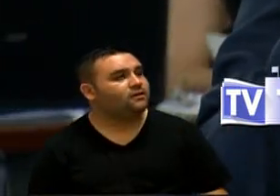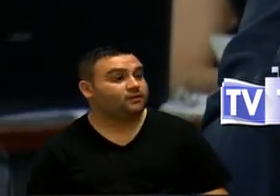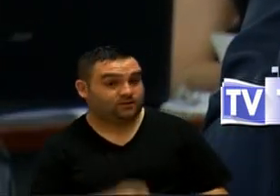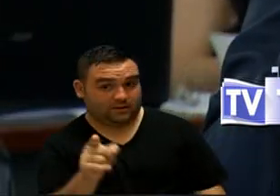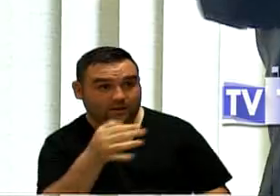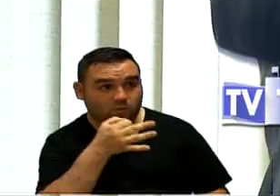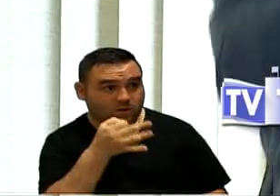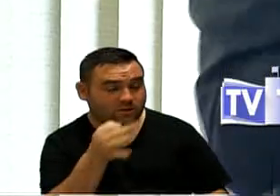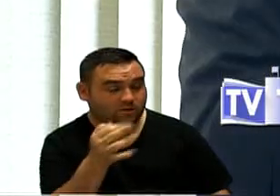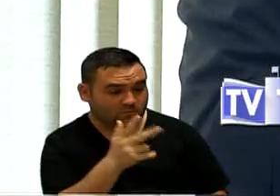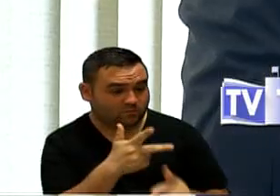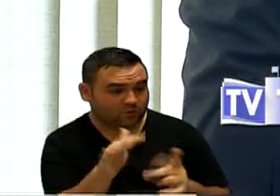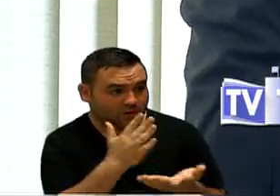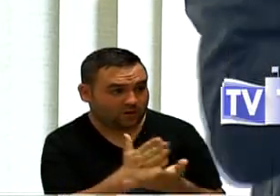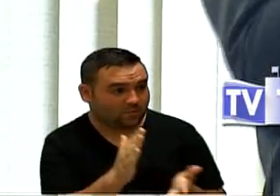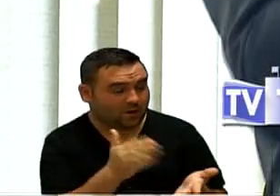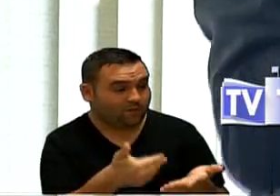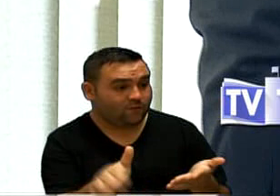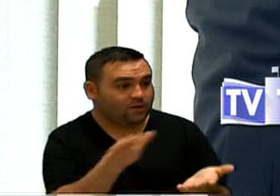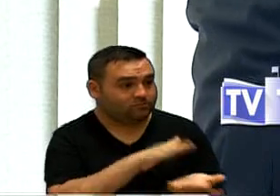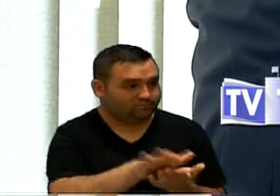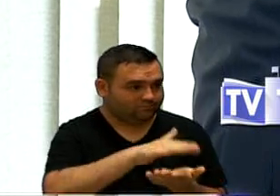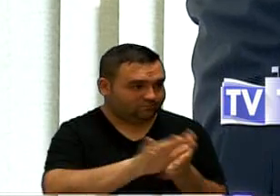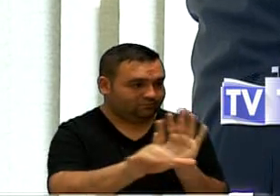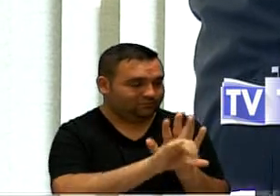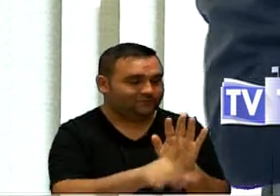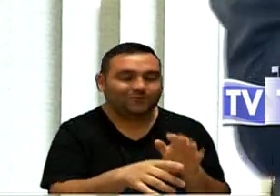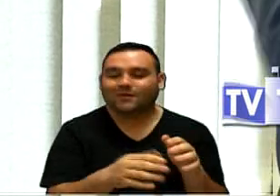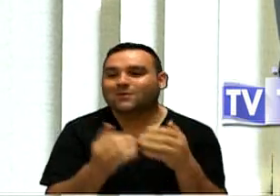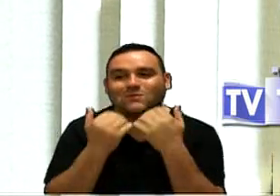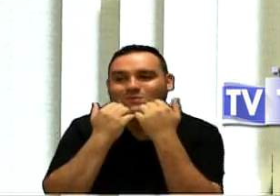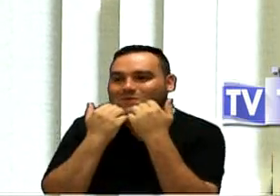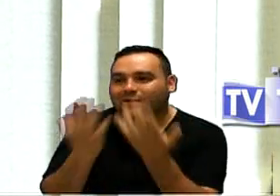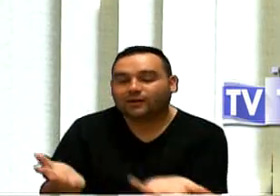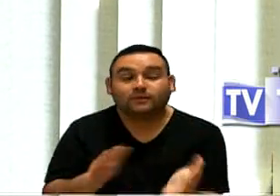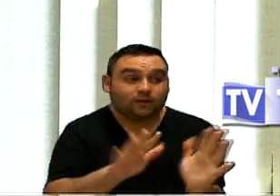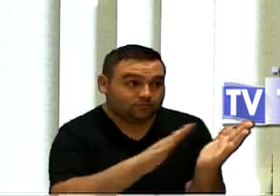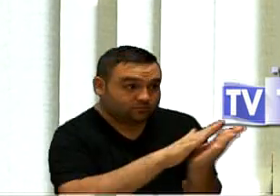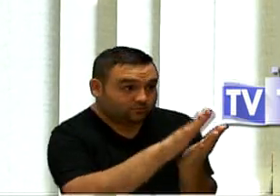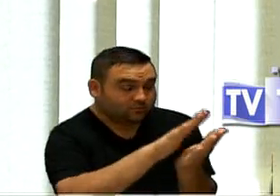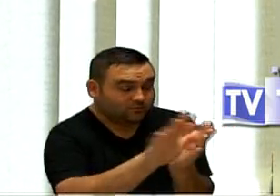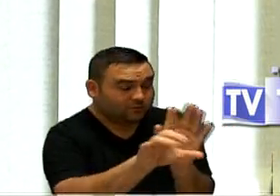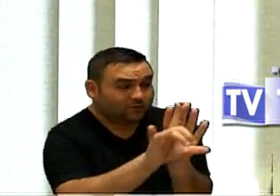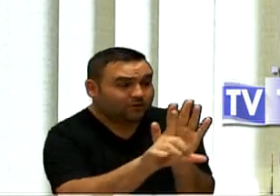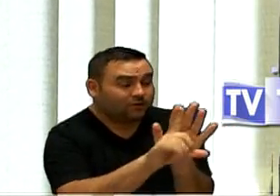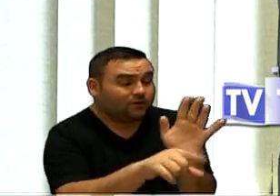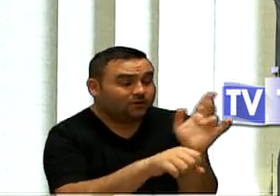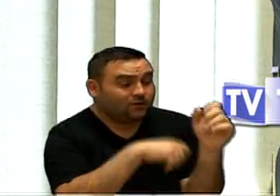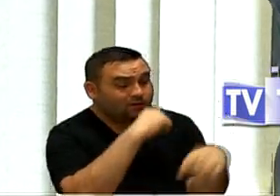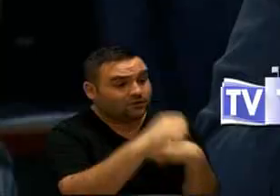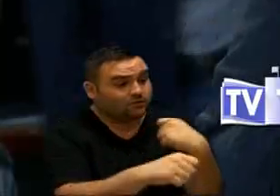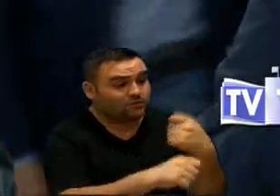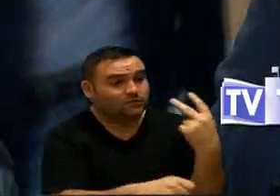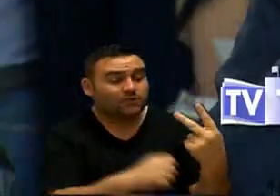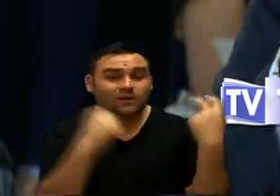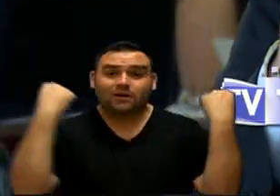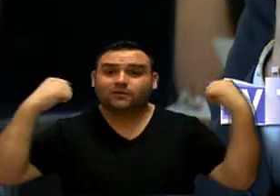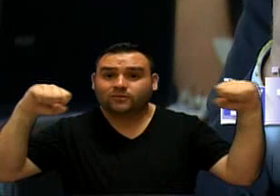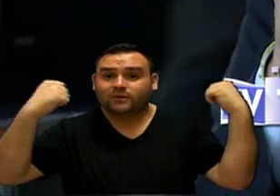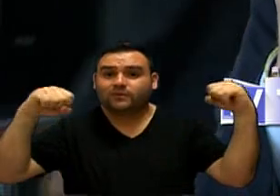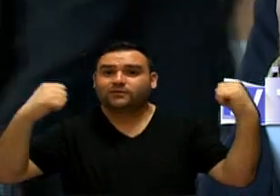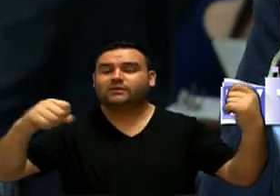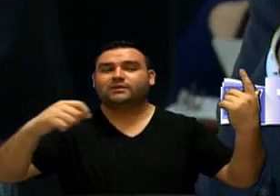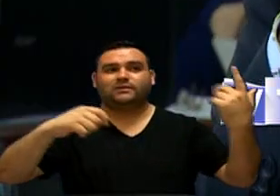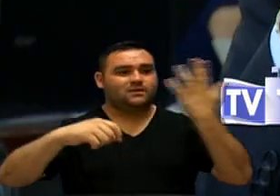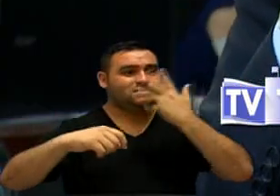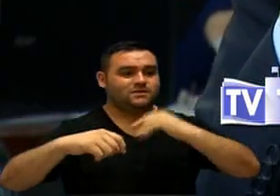derrubando o veto, vai publicar a lei. Não tem como. Publicando a lei, Martinez, daqui dois a lei anos vai começar a valer, Martinez. Educação não faz sentido. Física